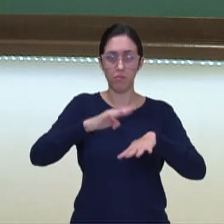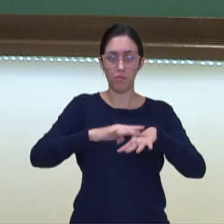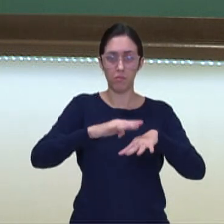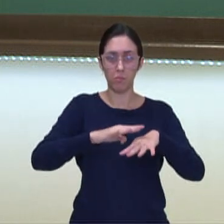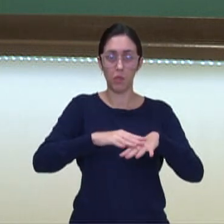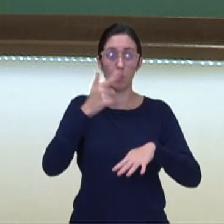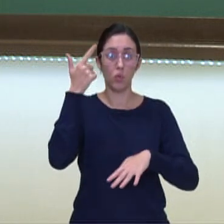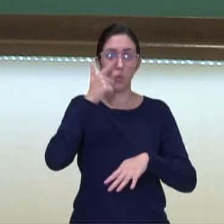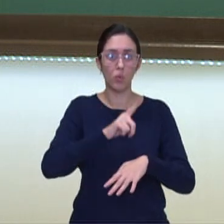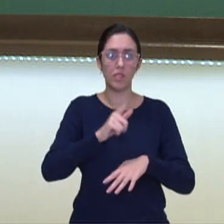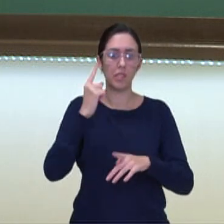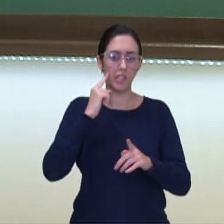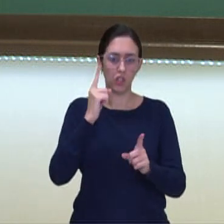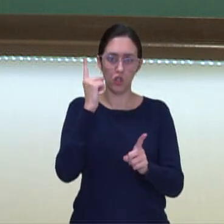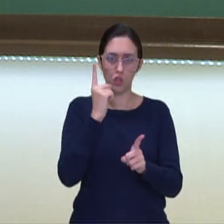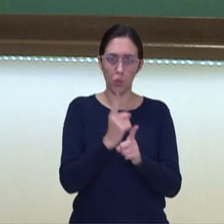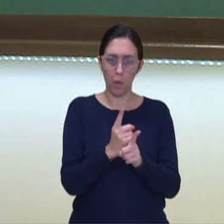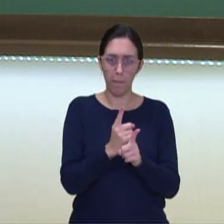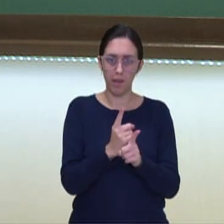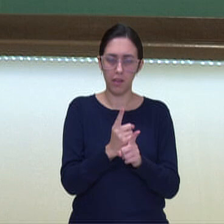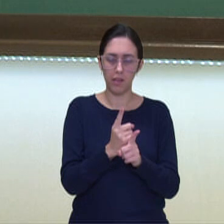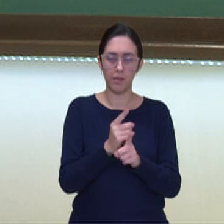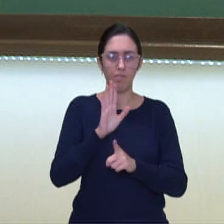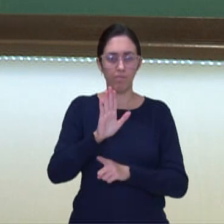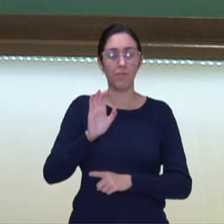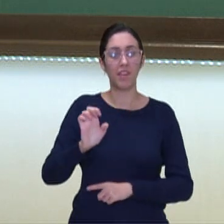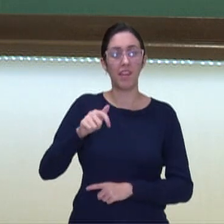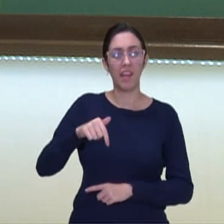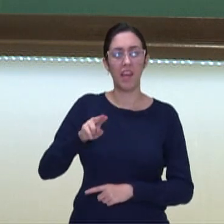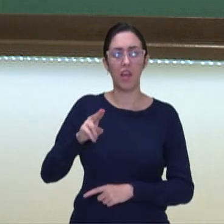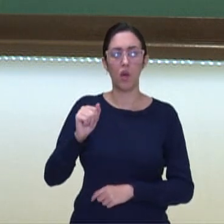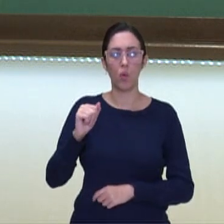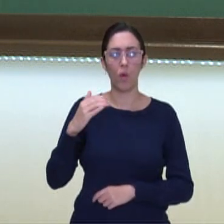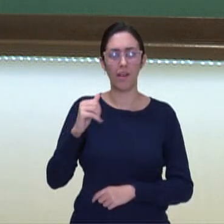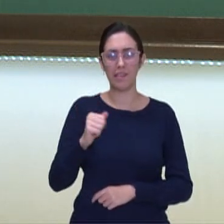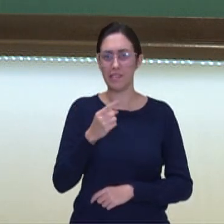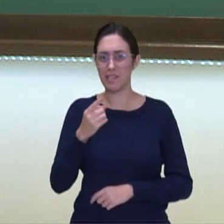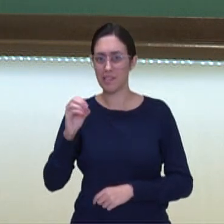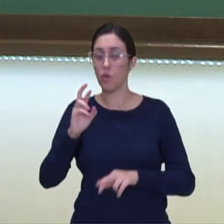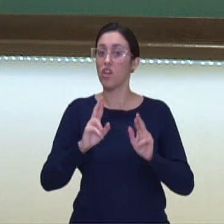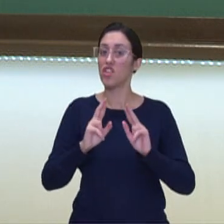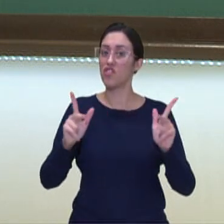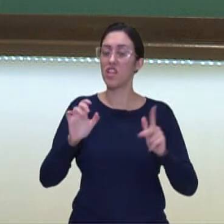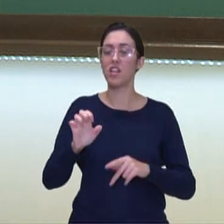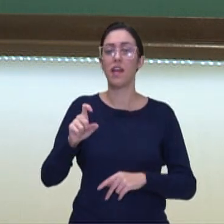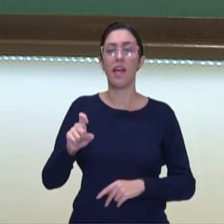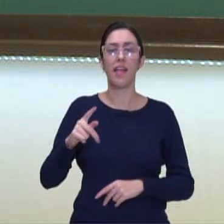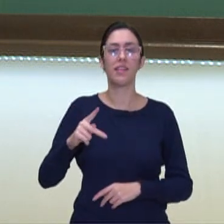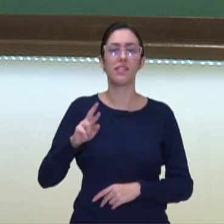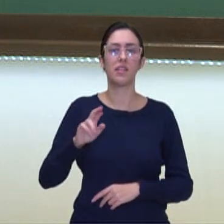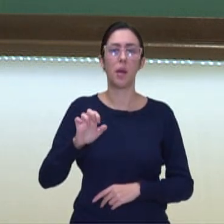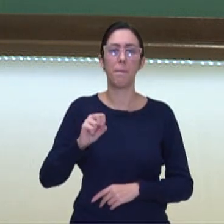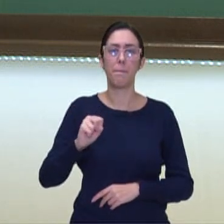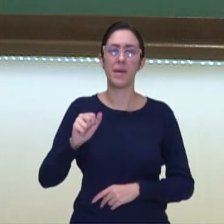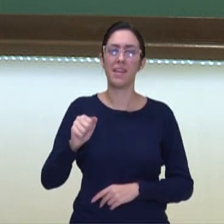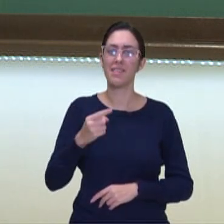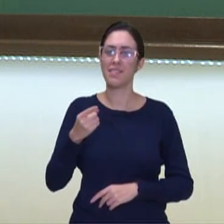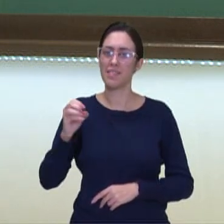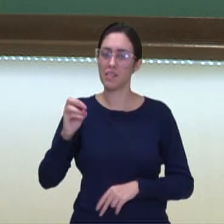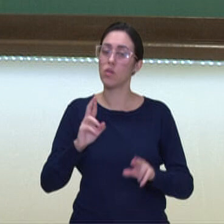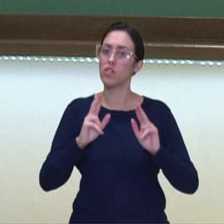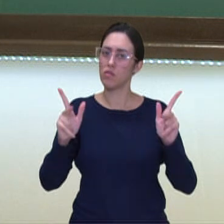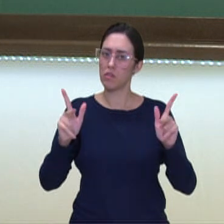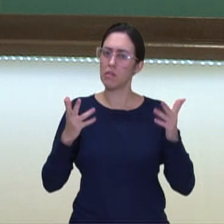para representar essa ideia, e eu não estou dizendo que equação é igual a expressão, mas eu estou pensando, será que dá uma equação? Será que